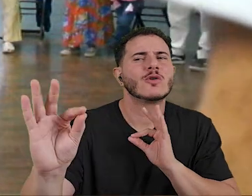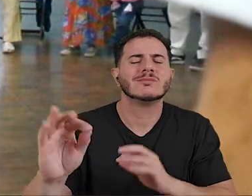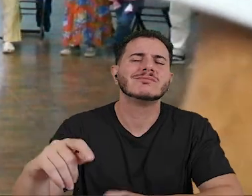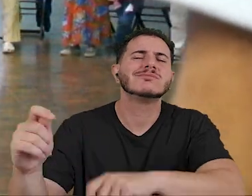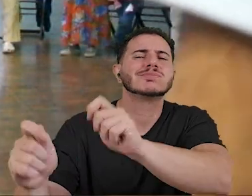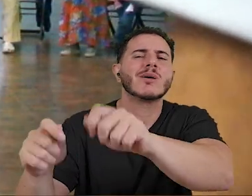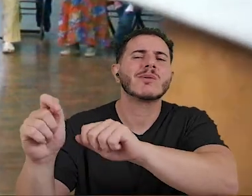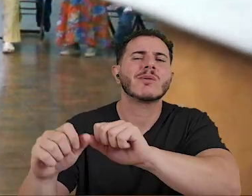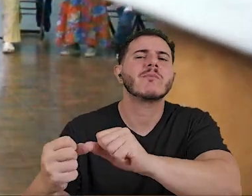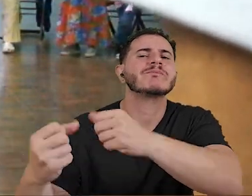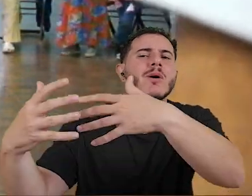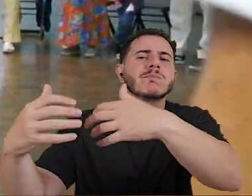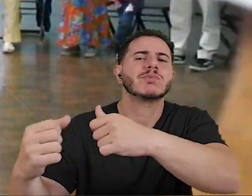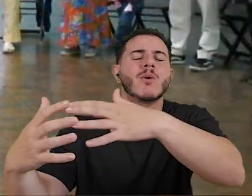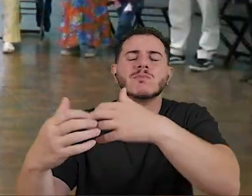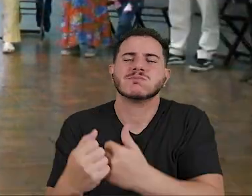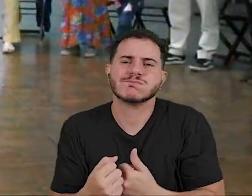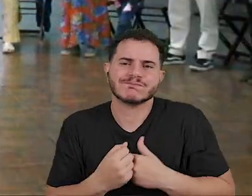chegou.